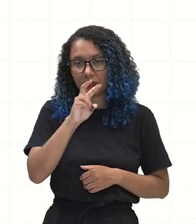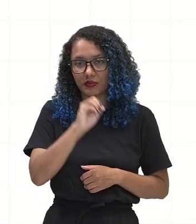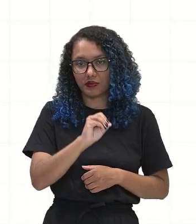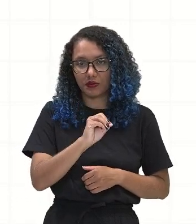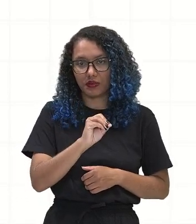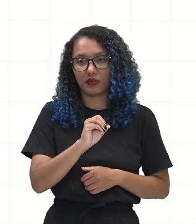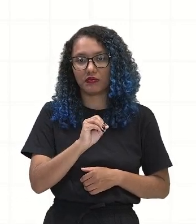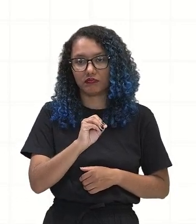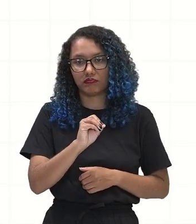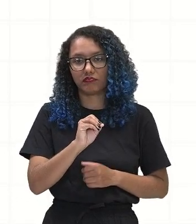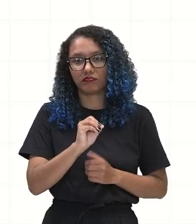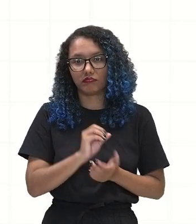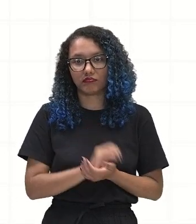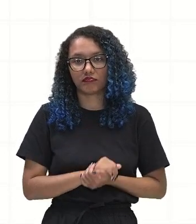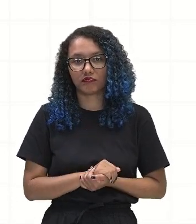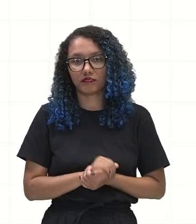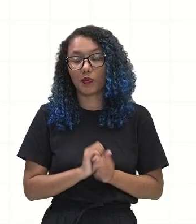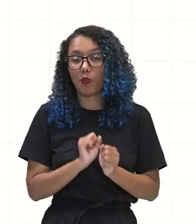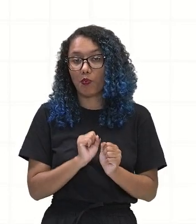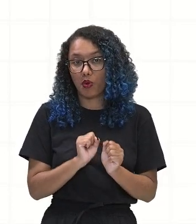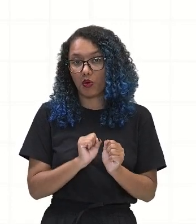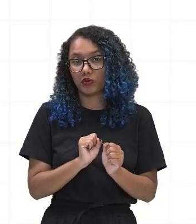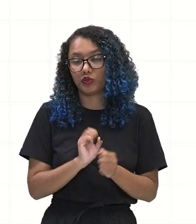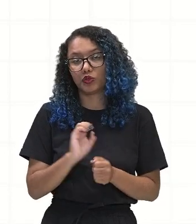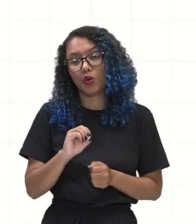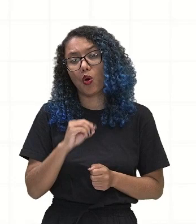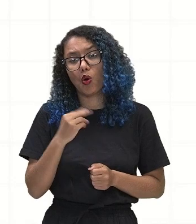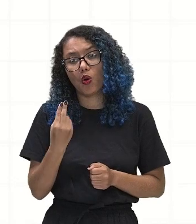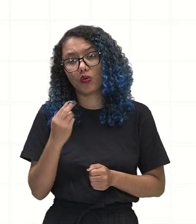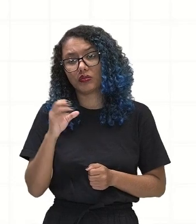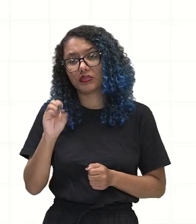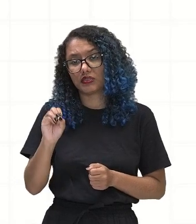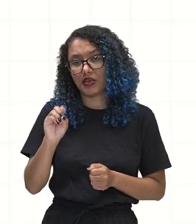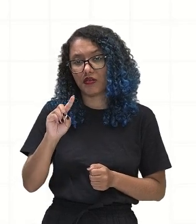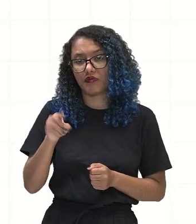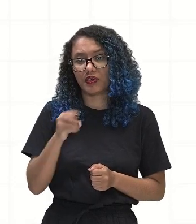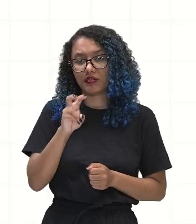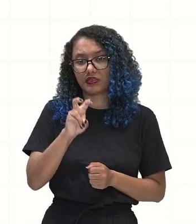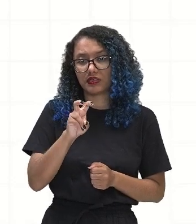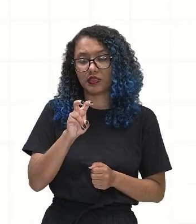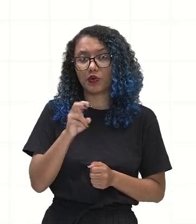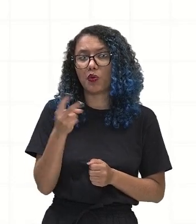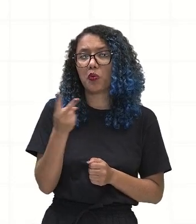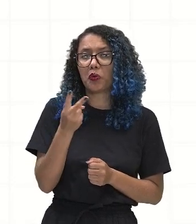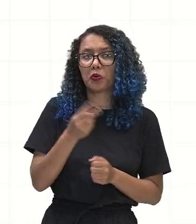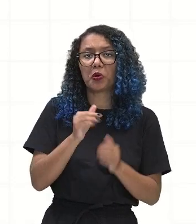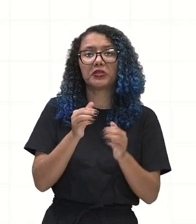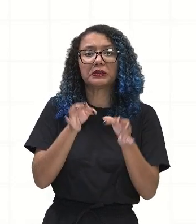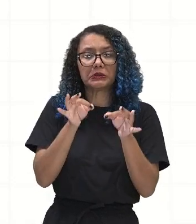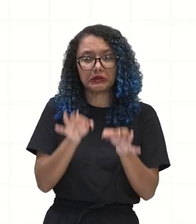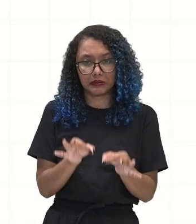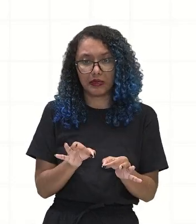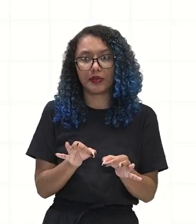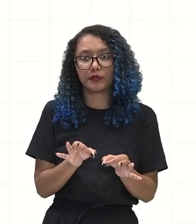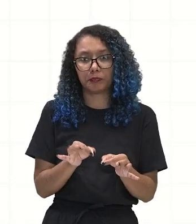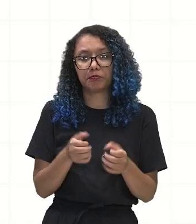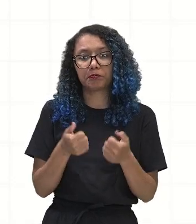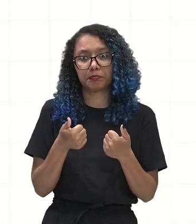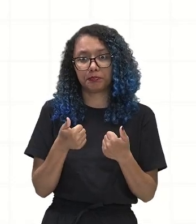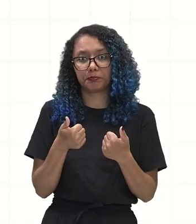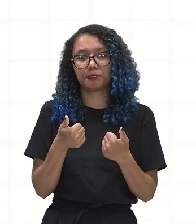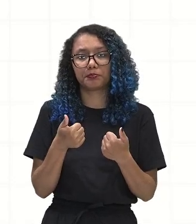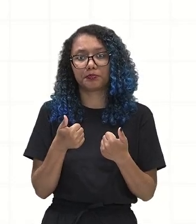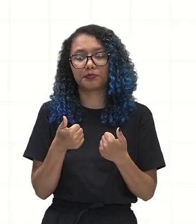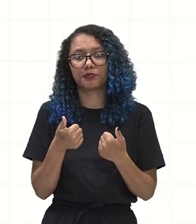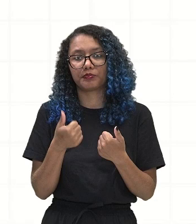0,50, tá? Que é o mesmo que 0,5, tá? É o mesmo aqui, né? Nós temos aqui